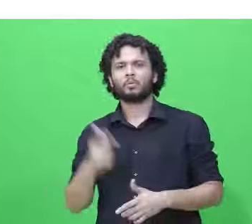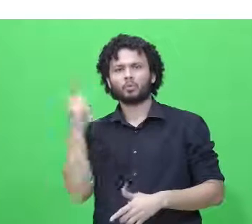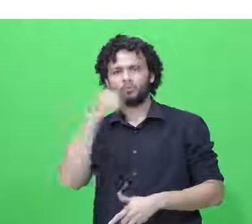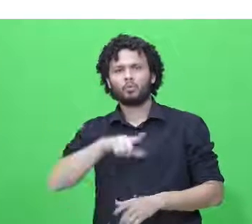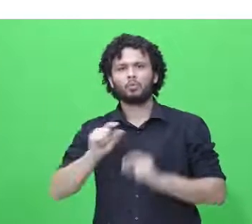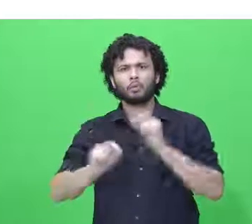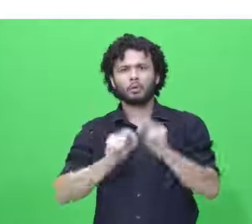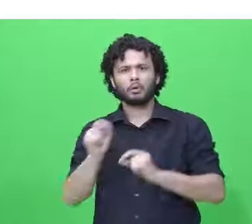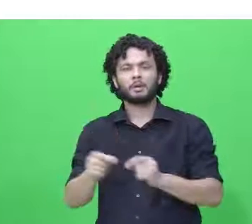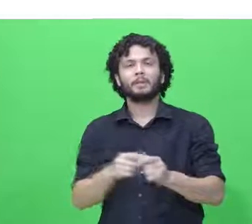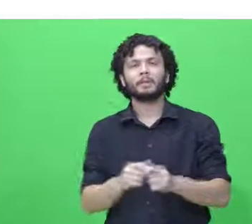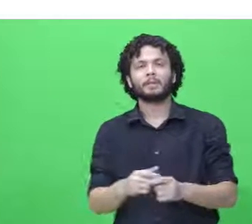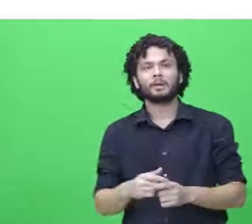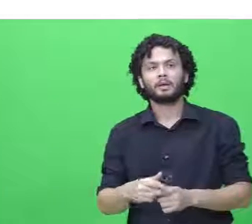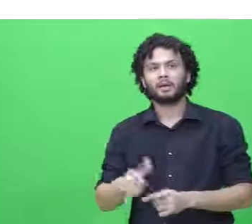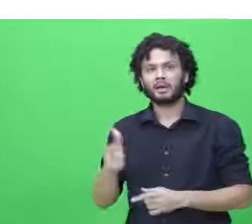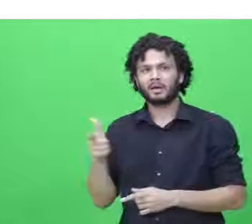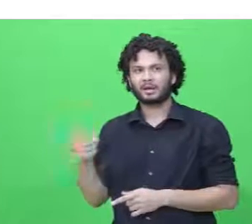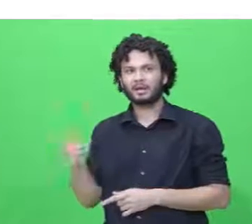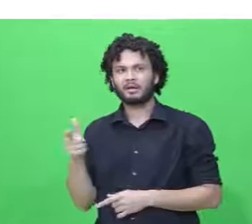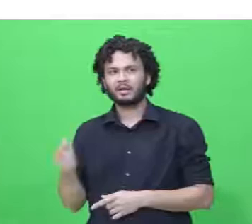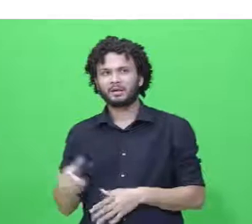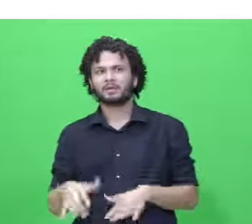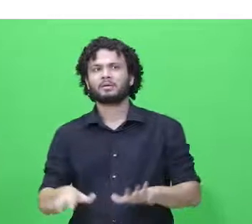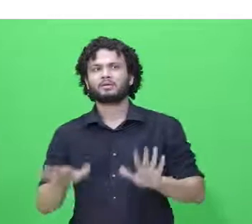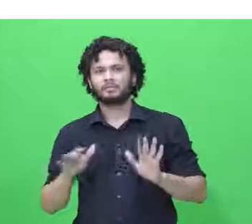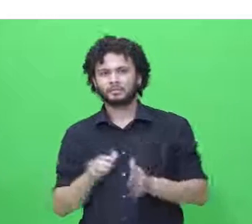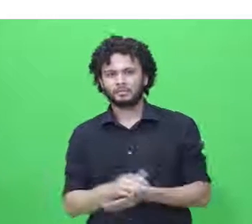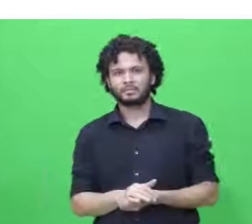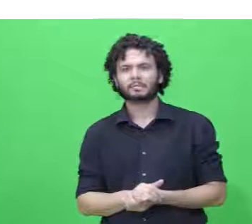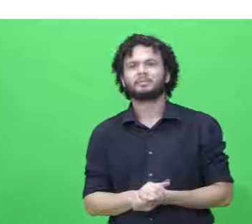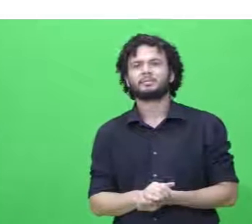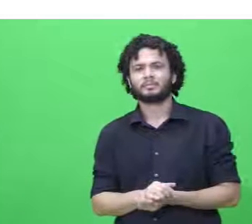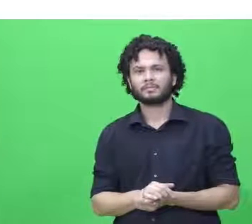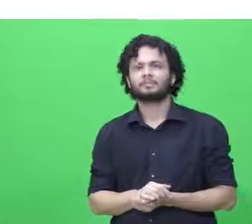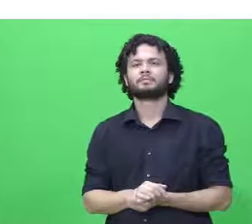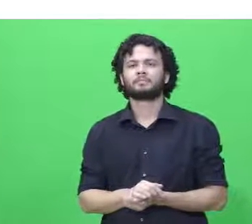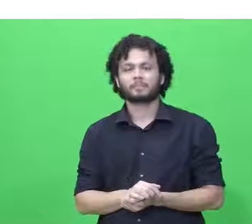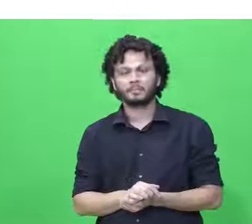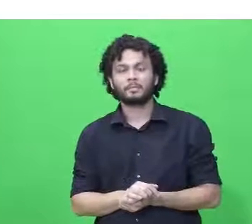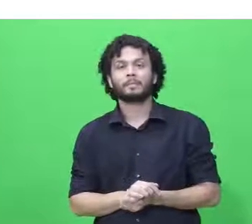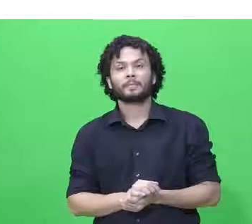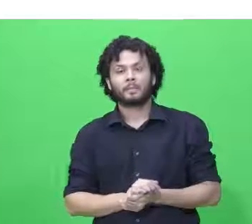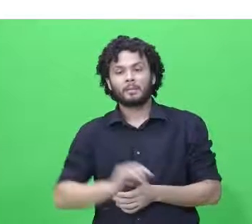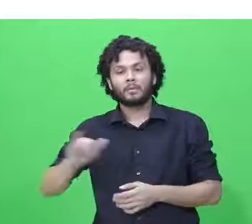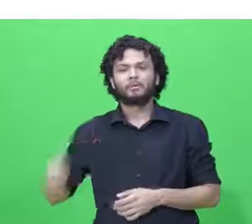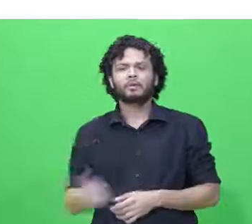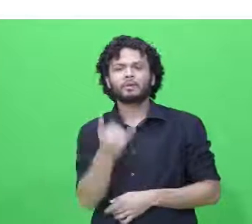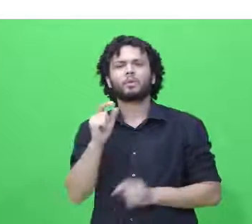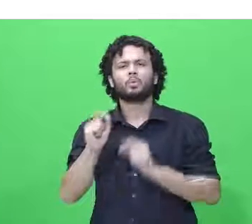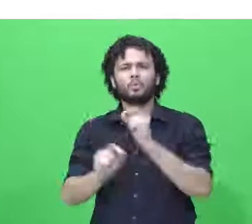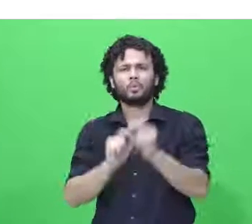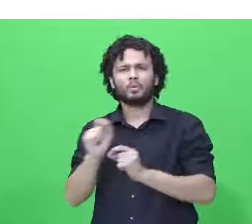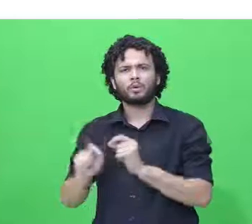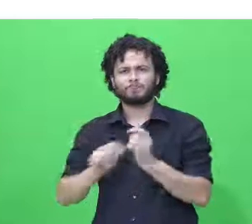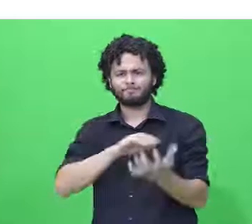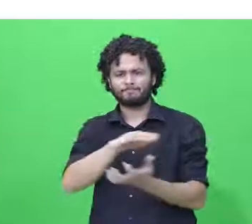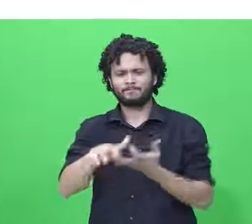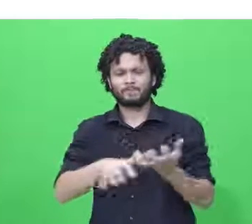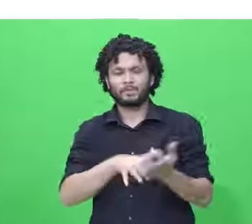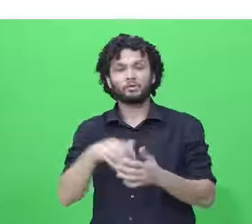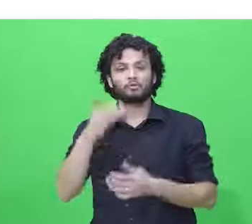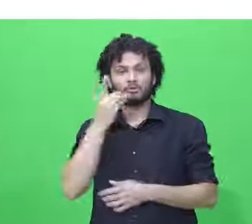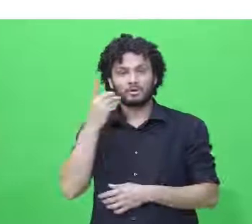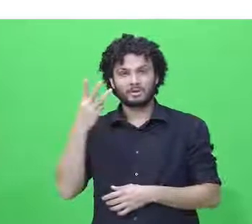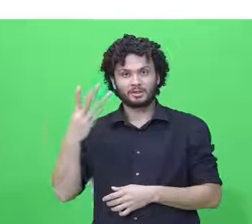chapa de Vargas, foi assassinado por um rival na política paraibana. Aproveitando a revolta popular, em 3 de